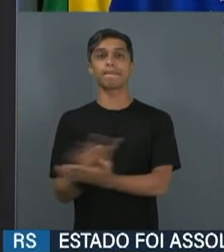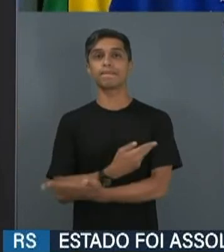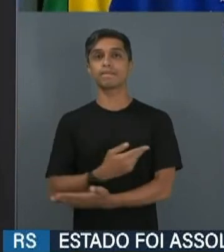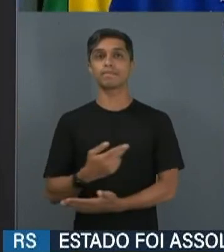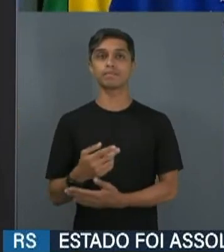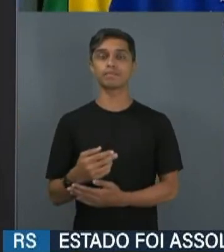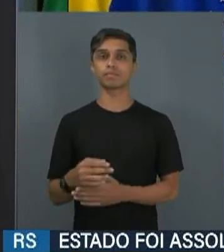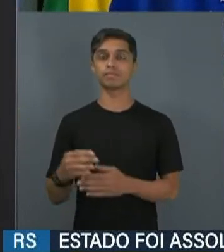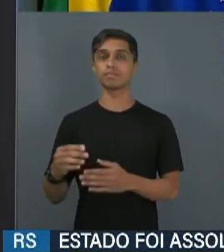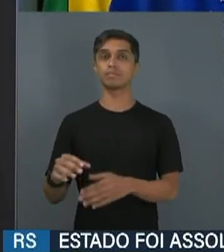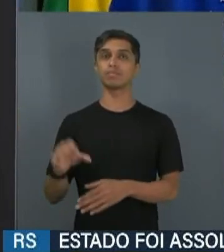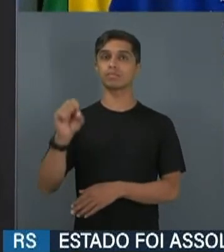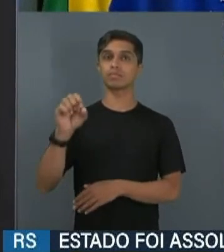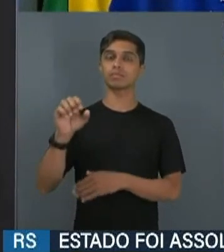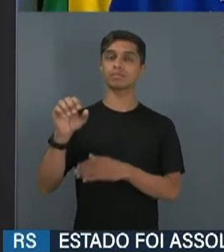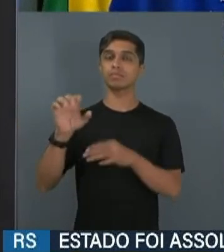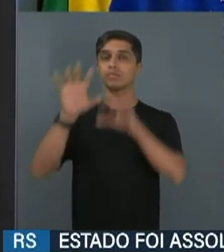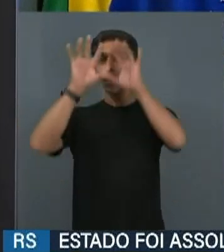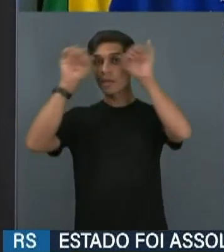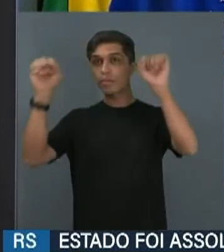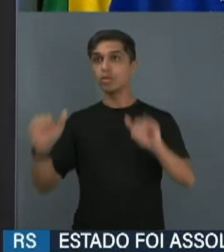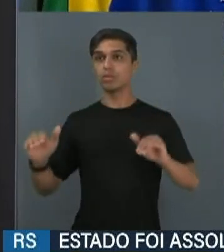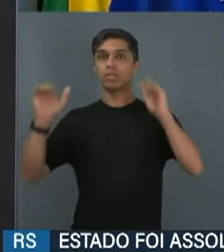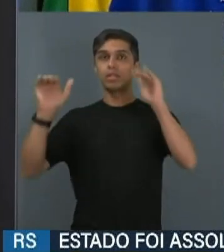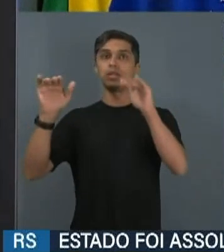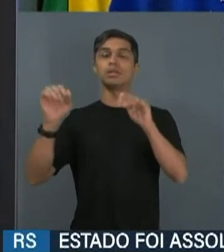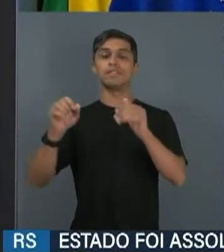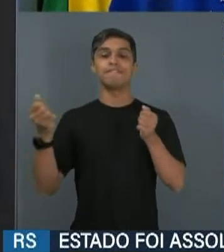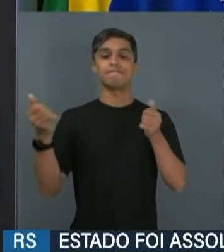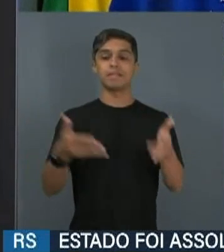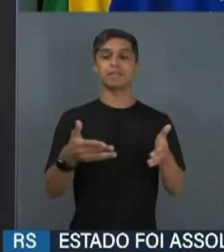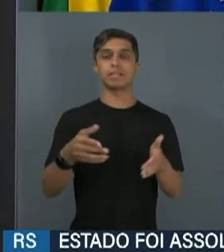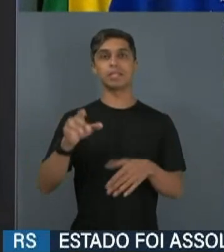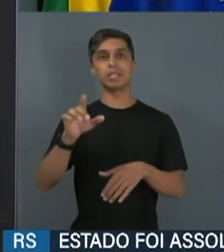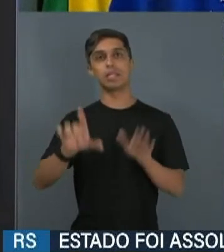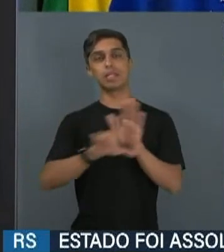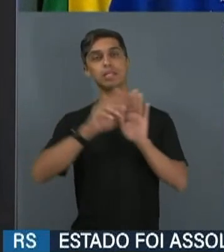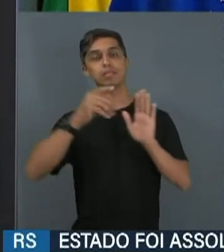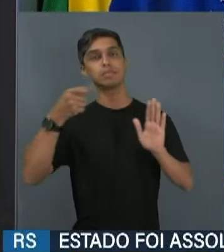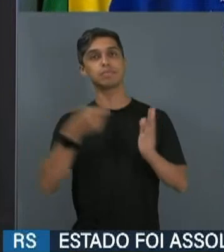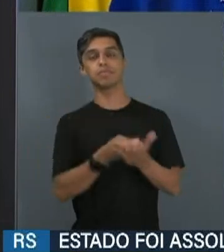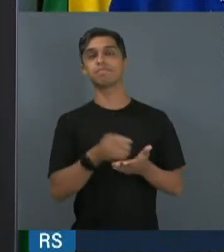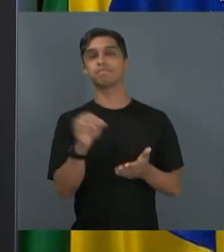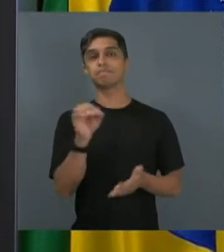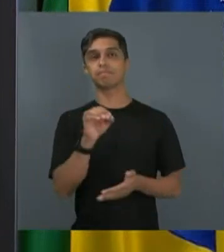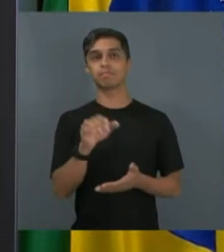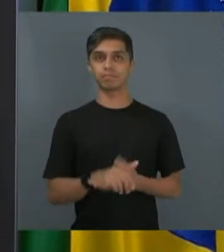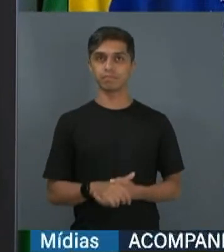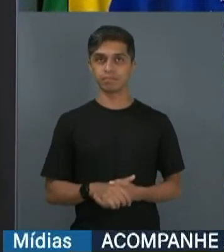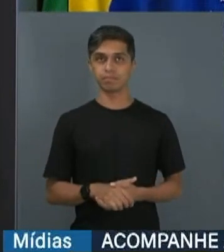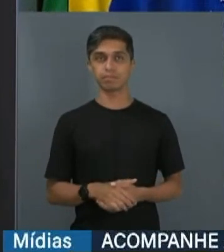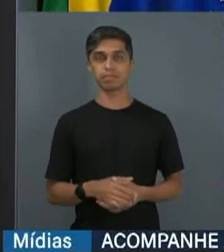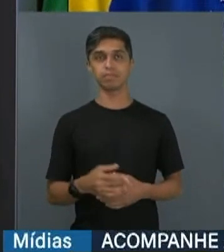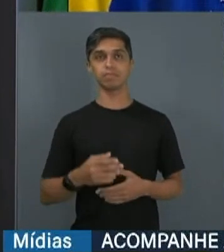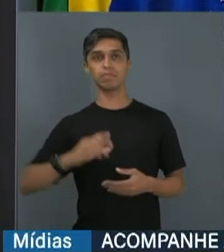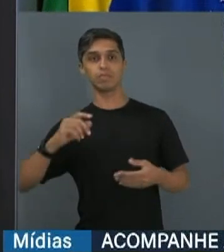nossa Corte Suprema pratica em termos de aplicação da lei. Um inquérito com 6 anos